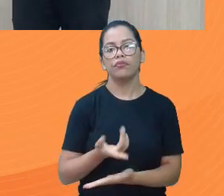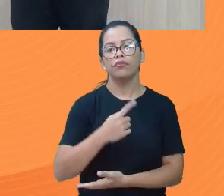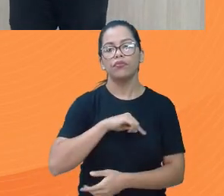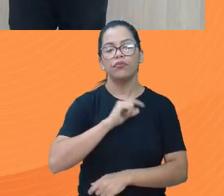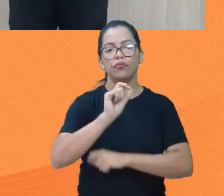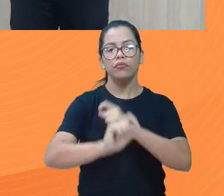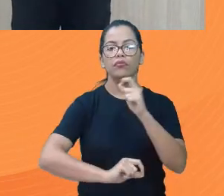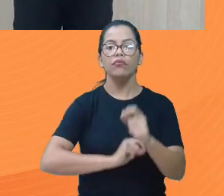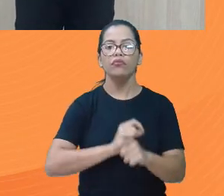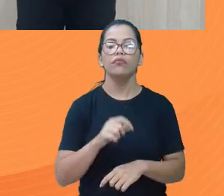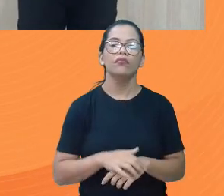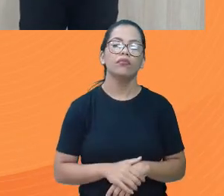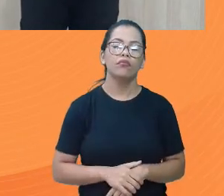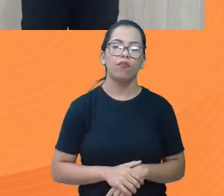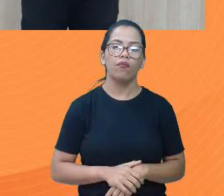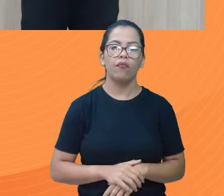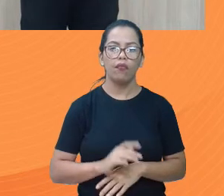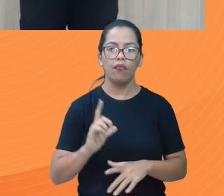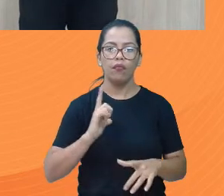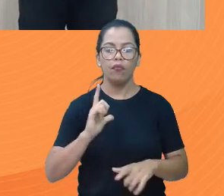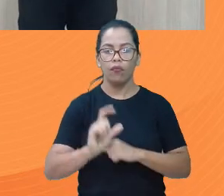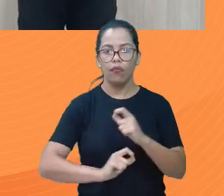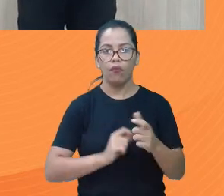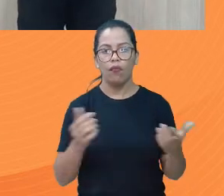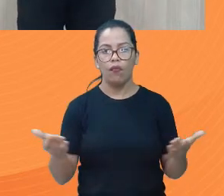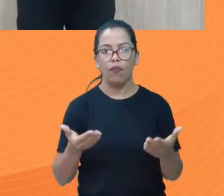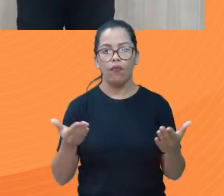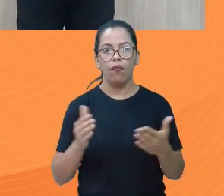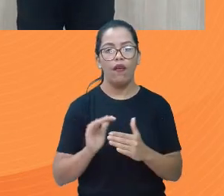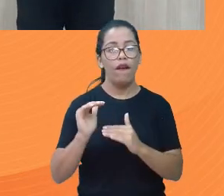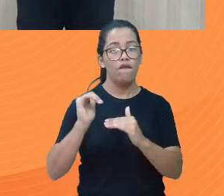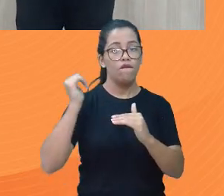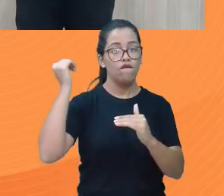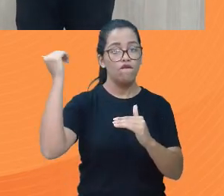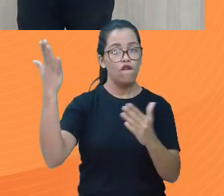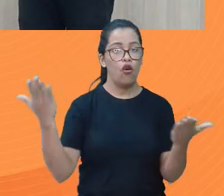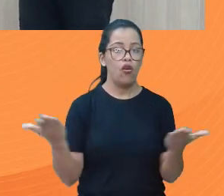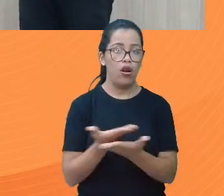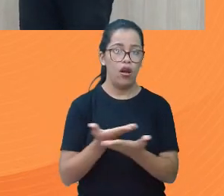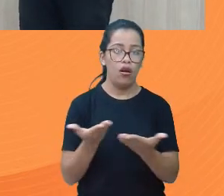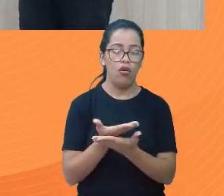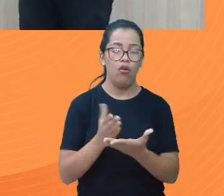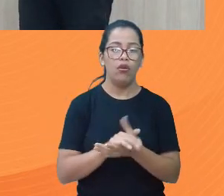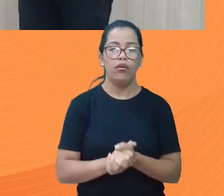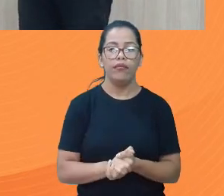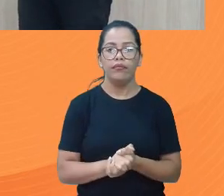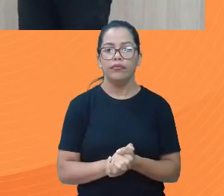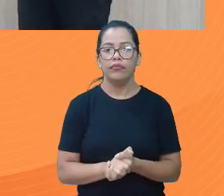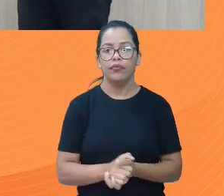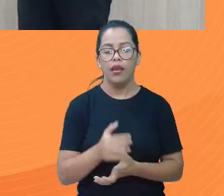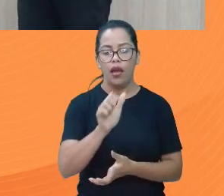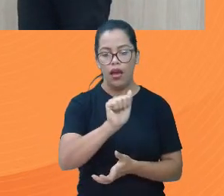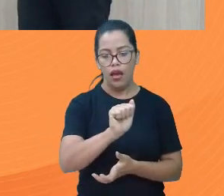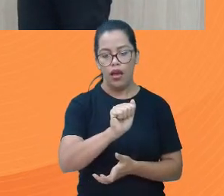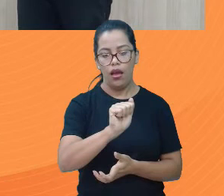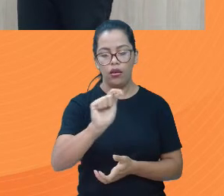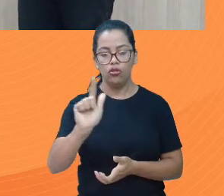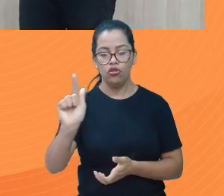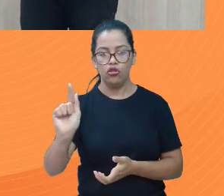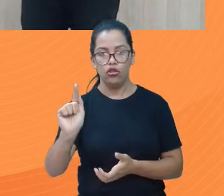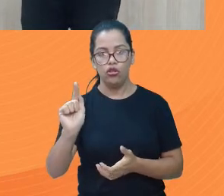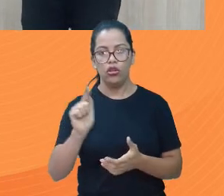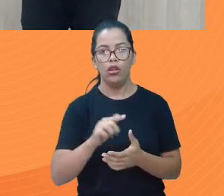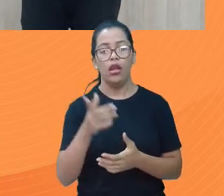ângulos alternos externos, são os ângulos que estão fora do nosso retângulo imaginário. Então, eu tenho aí, ó, o ângulo A com o ângulo